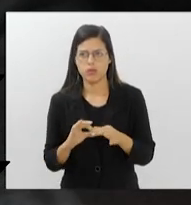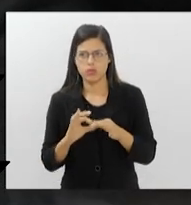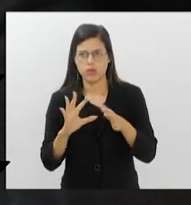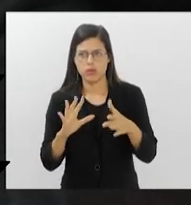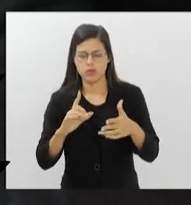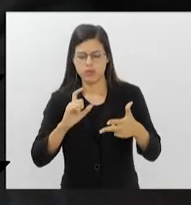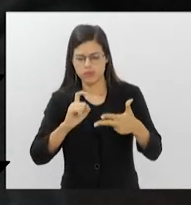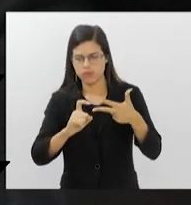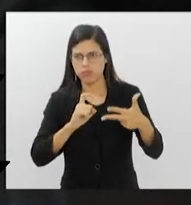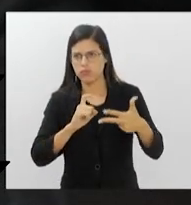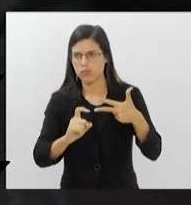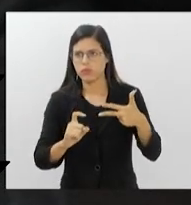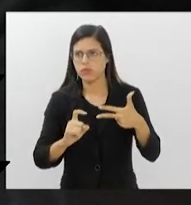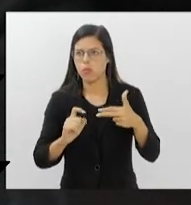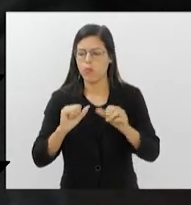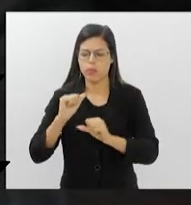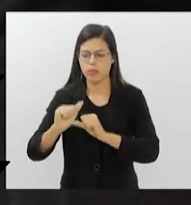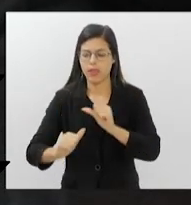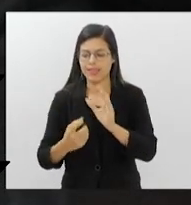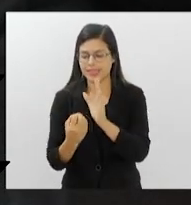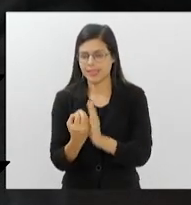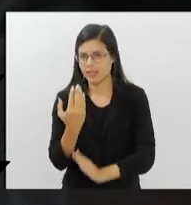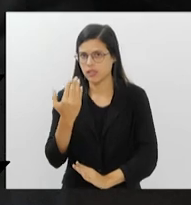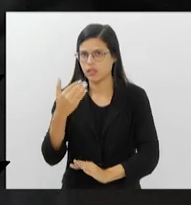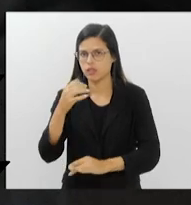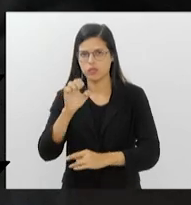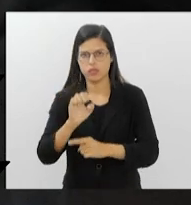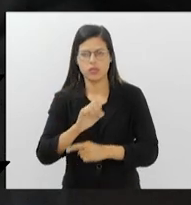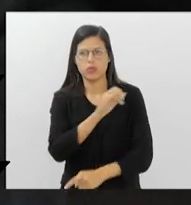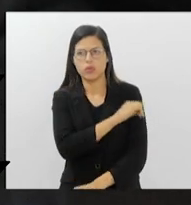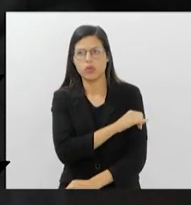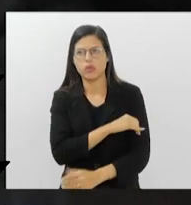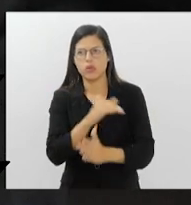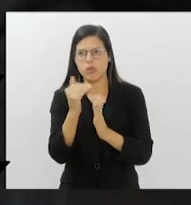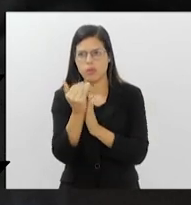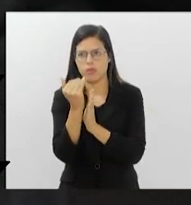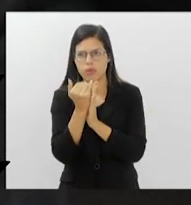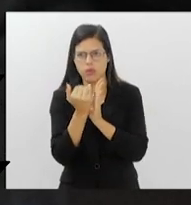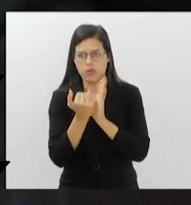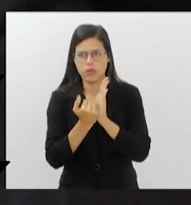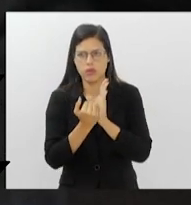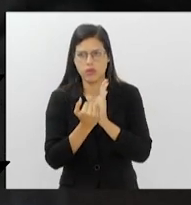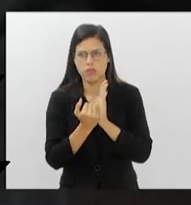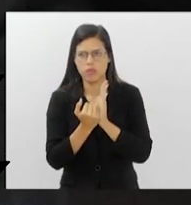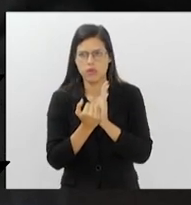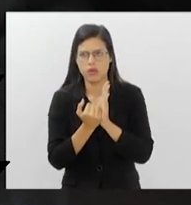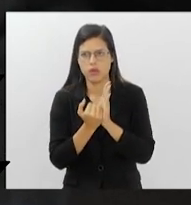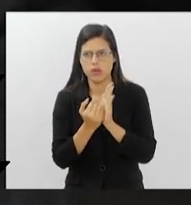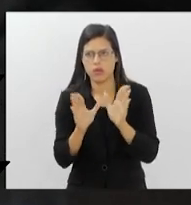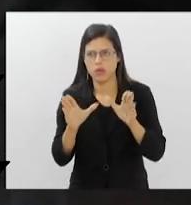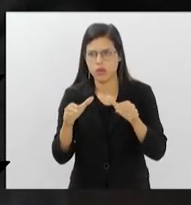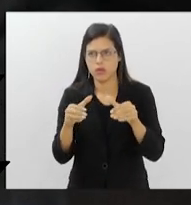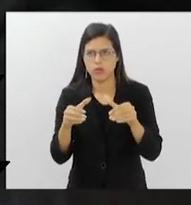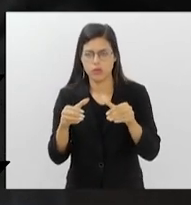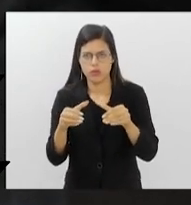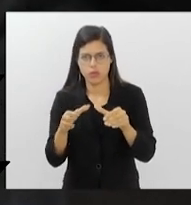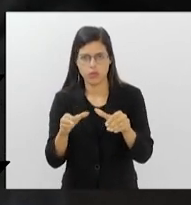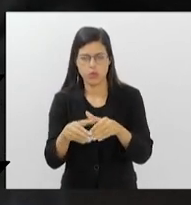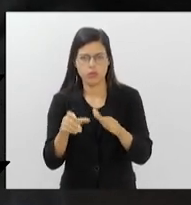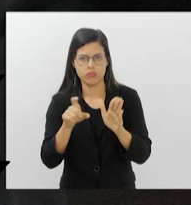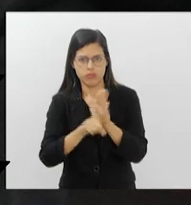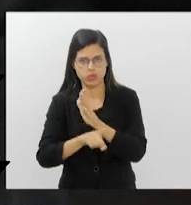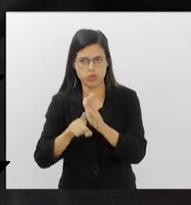Executivo é cria no âmbito do Estado do Rio de Janeiro o programa clube de descontos do